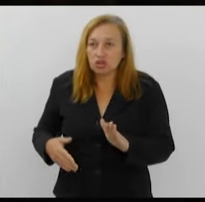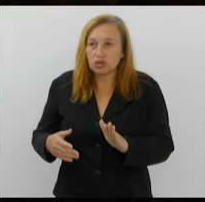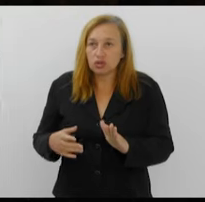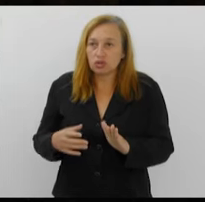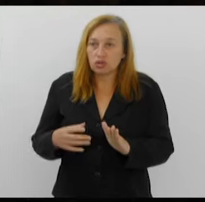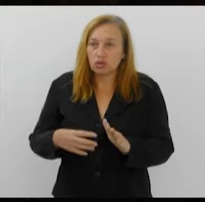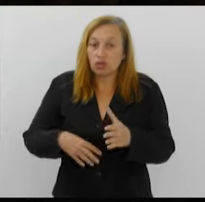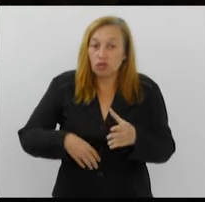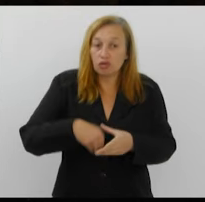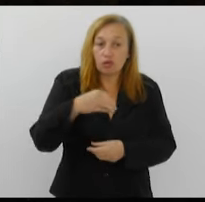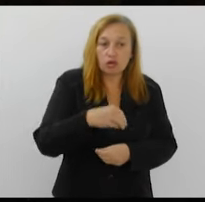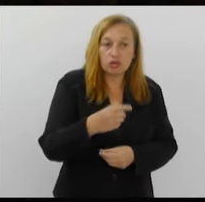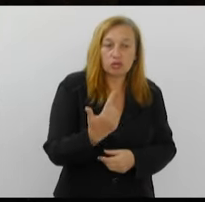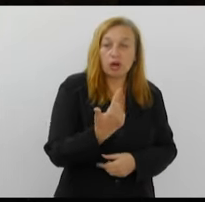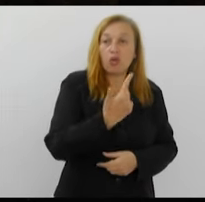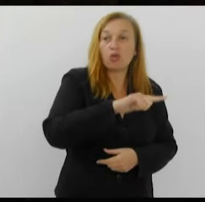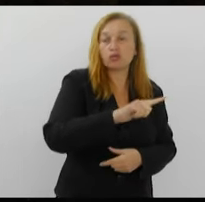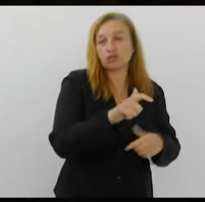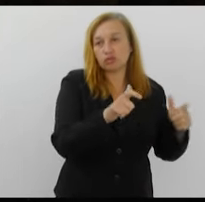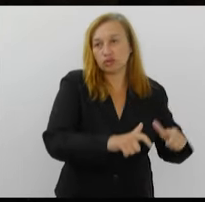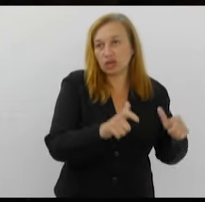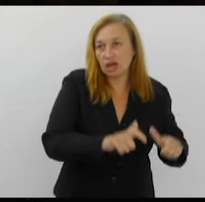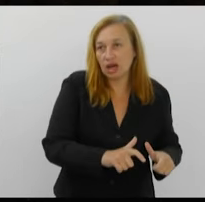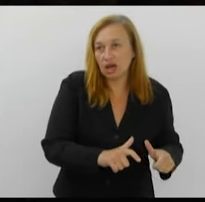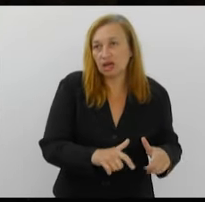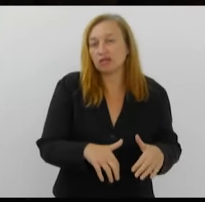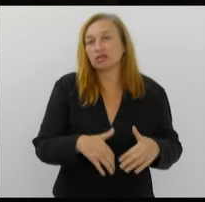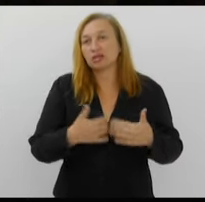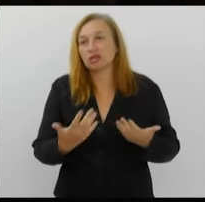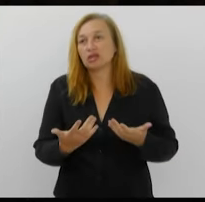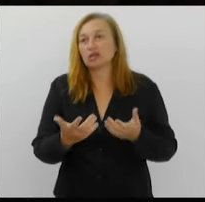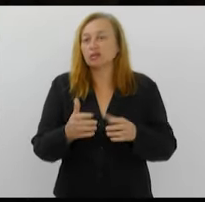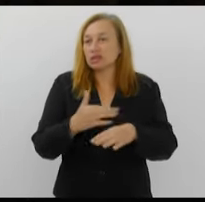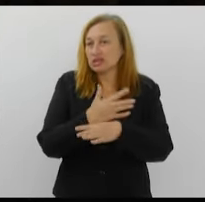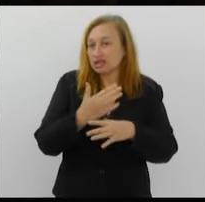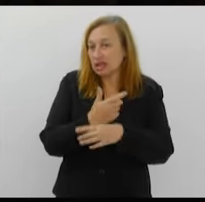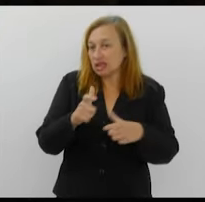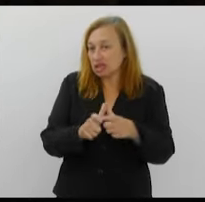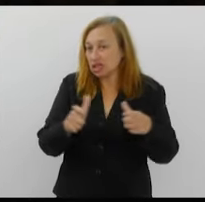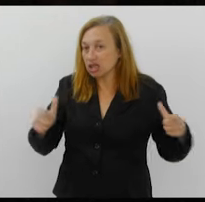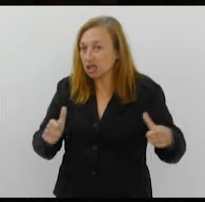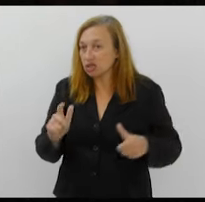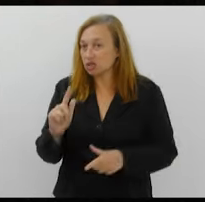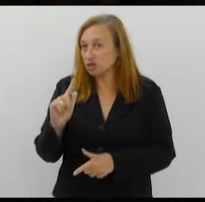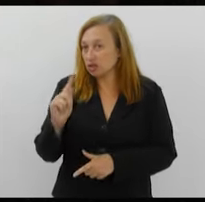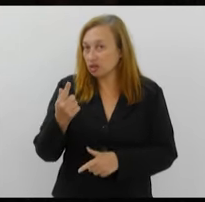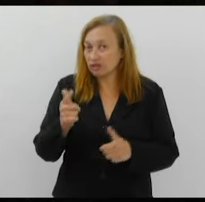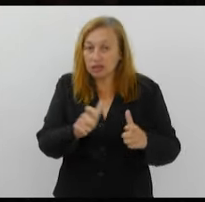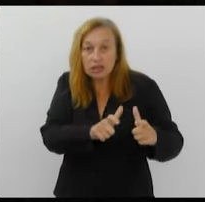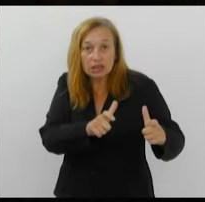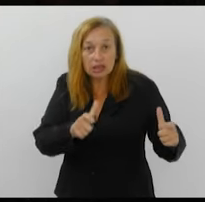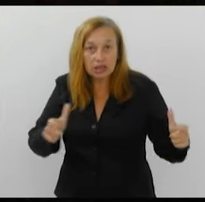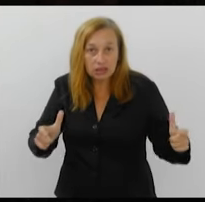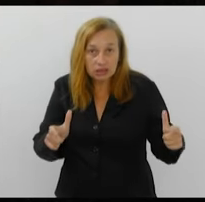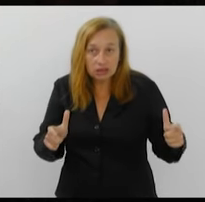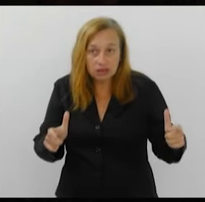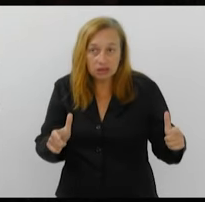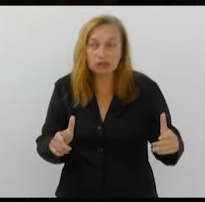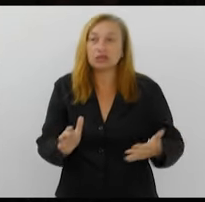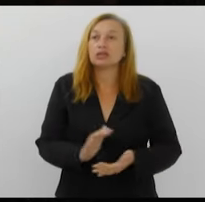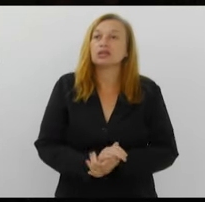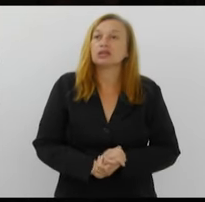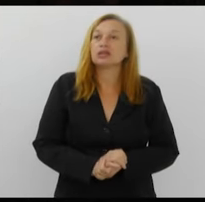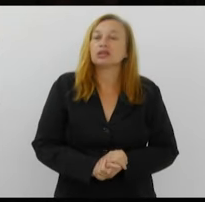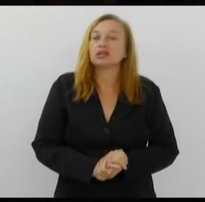gente tem uma cidade bastante populosa, tem uma geografia peculiar. A